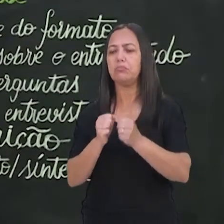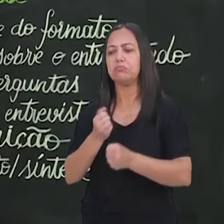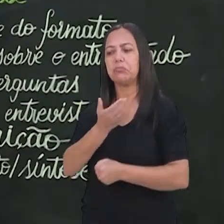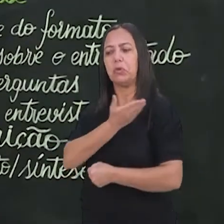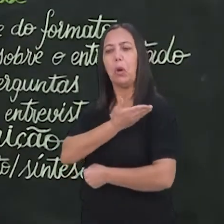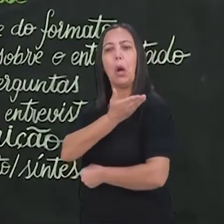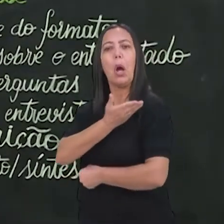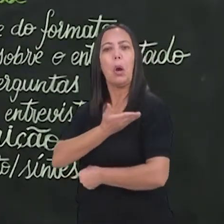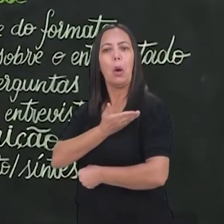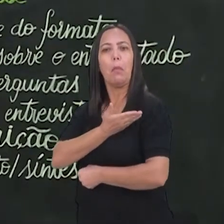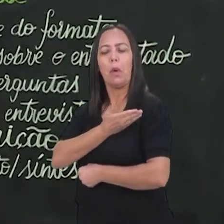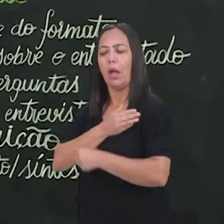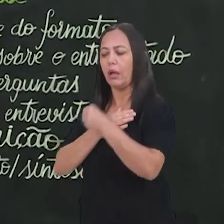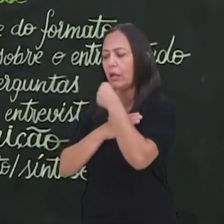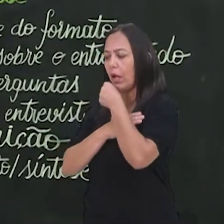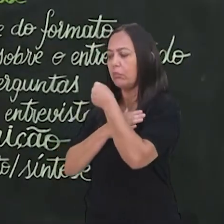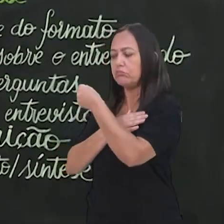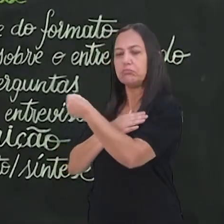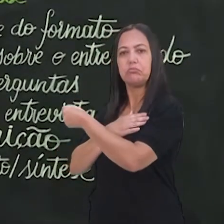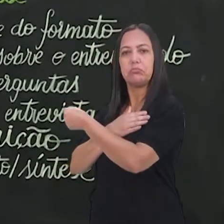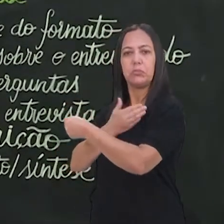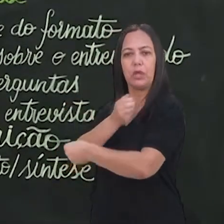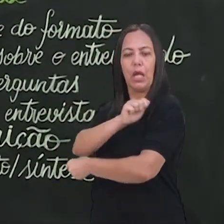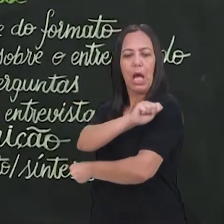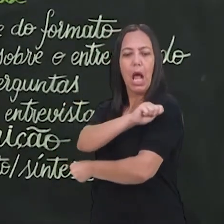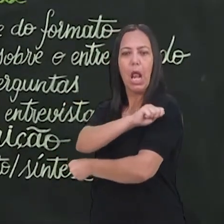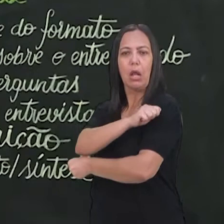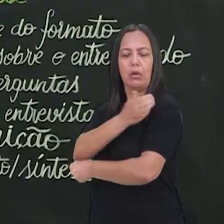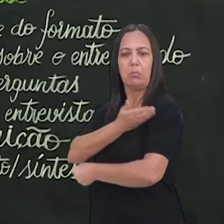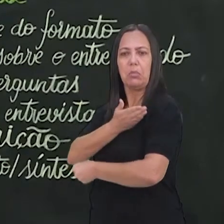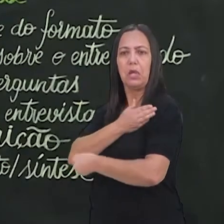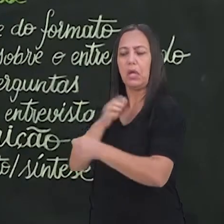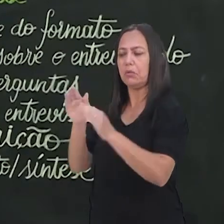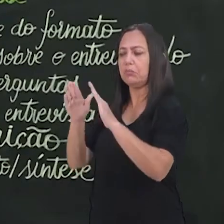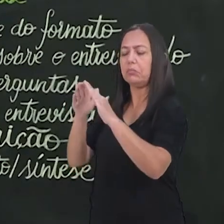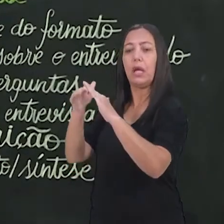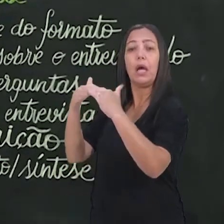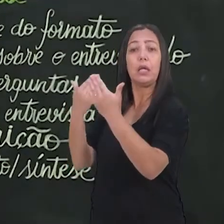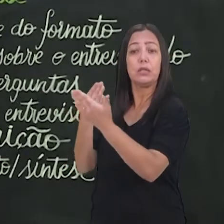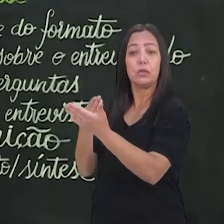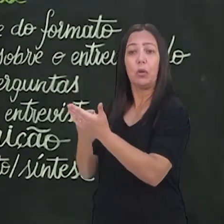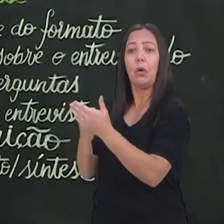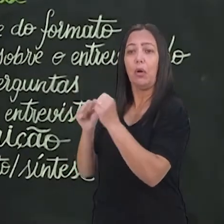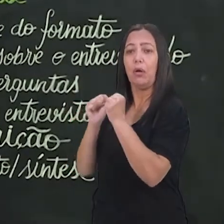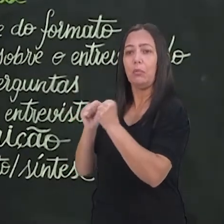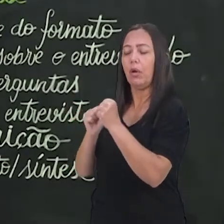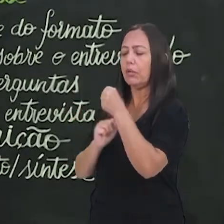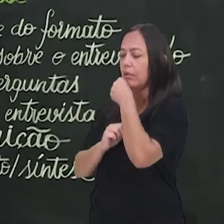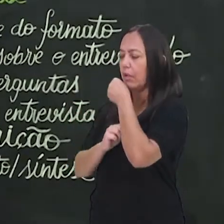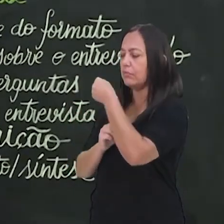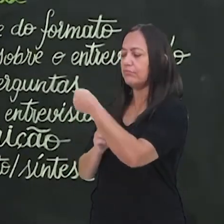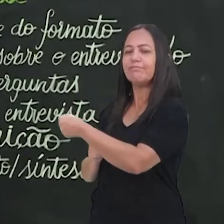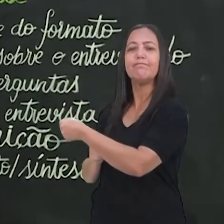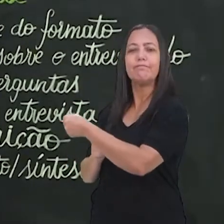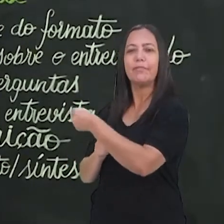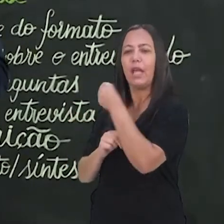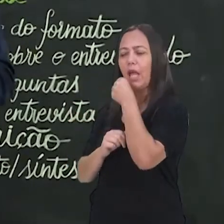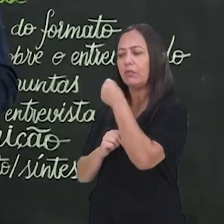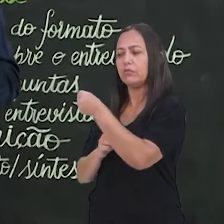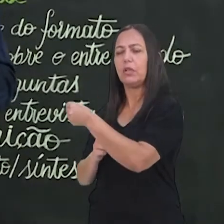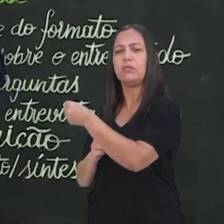com um coleguinha em relação a um trabalho de escola, um trabalho de literatura, de história, de geografia. Então, essa entrevista vai ser uma entrevista